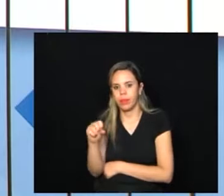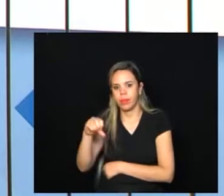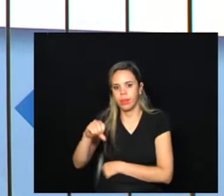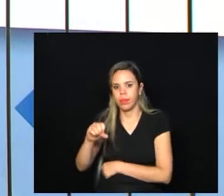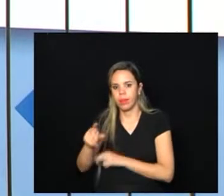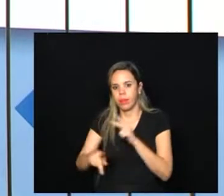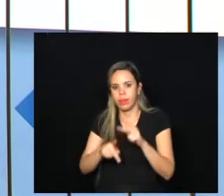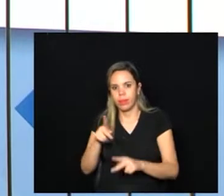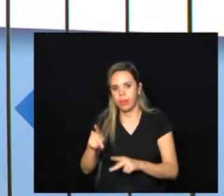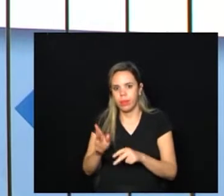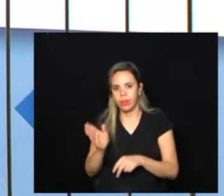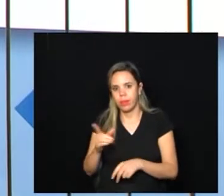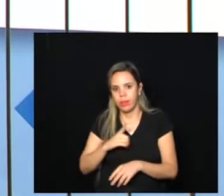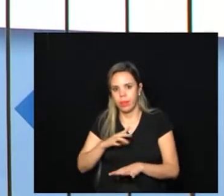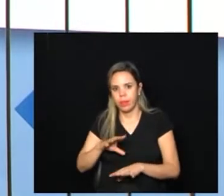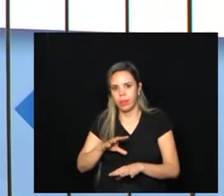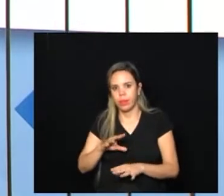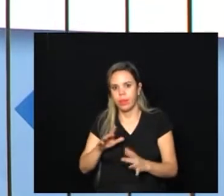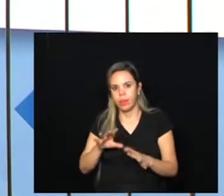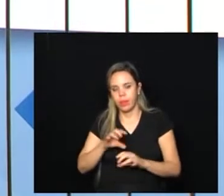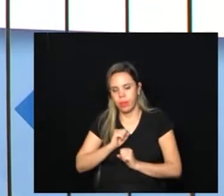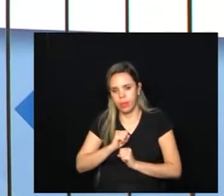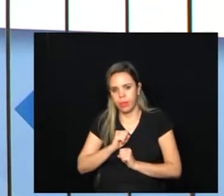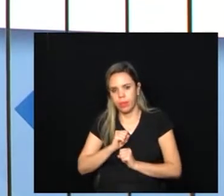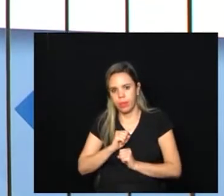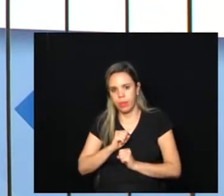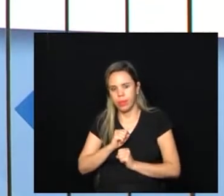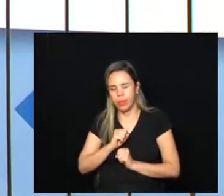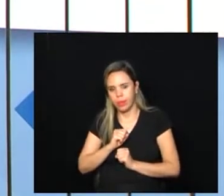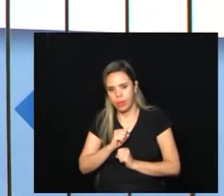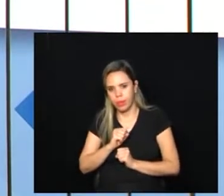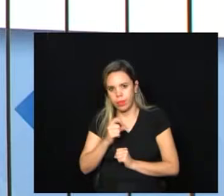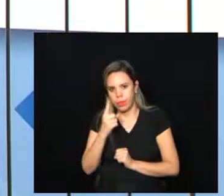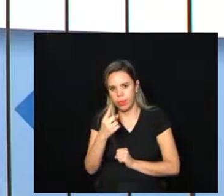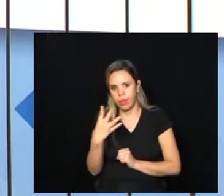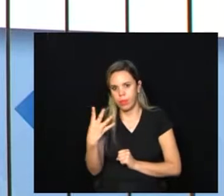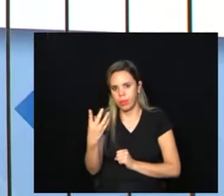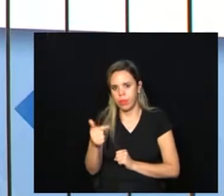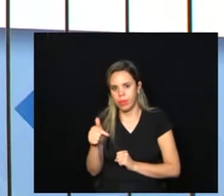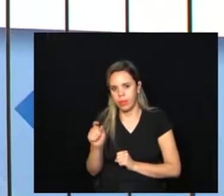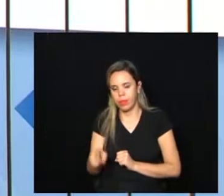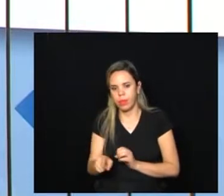4.325.189 pessoas já tiveram a Covid-19 e